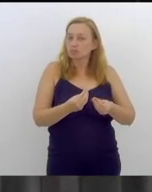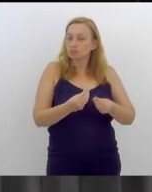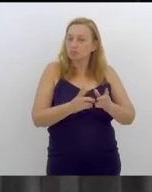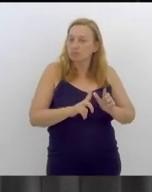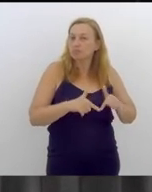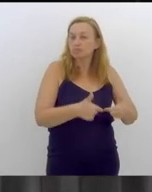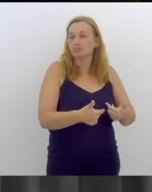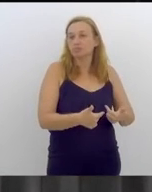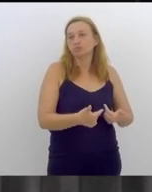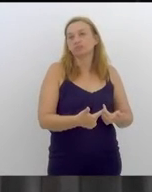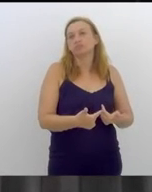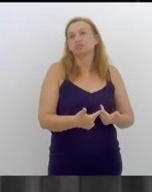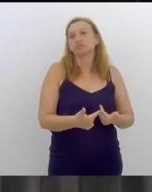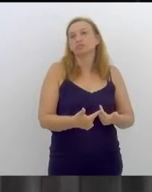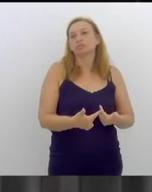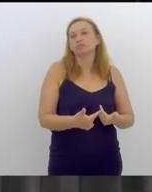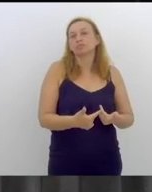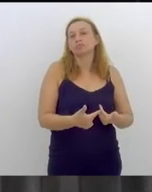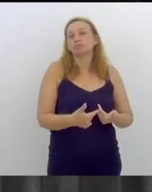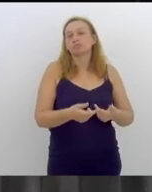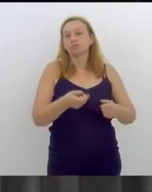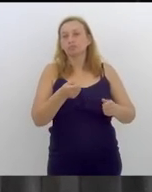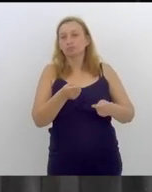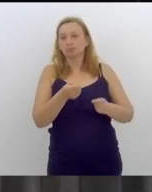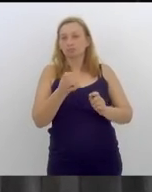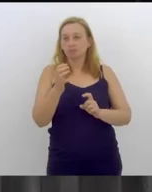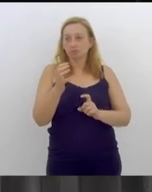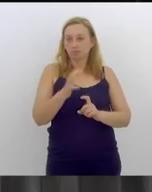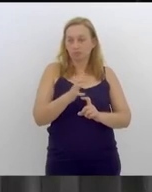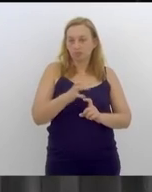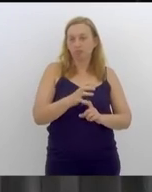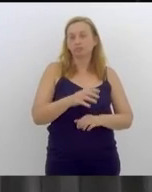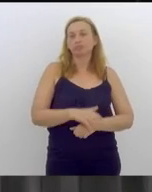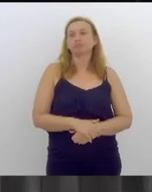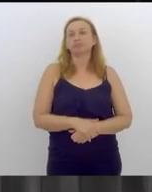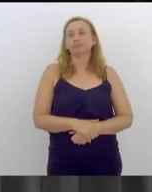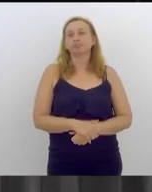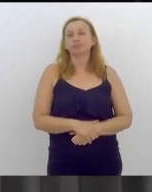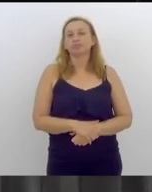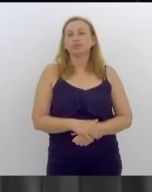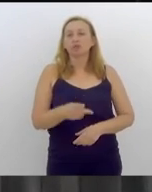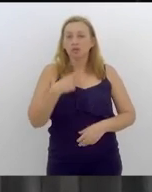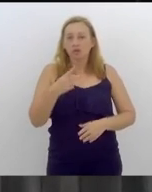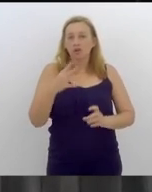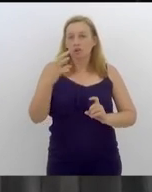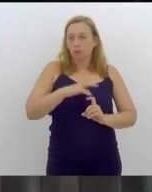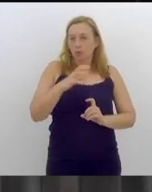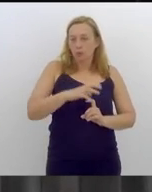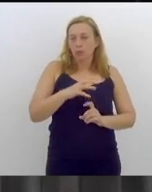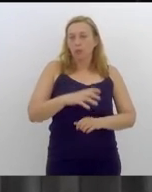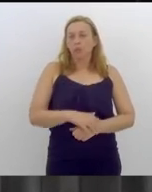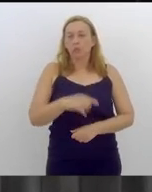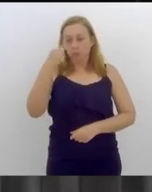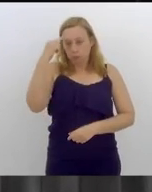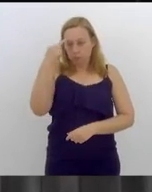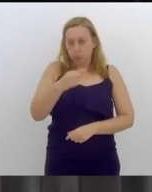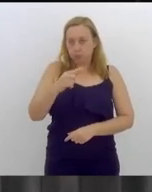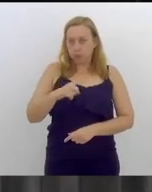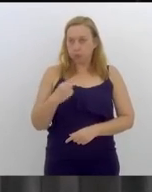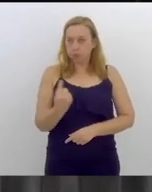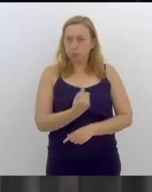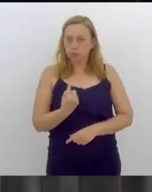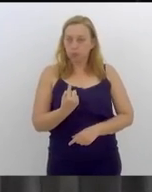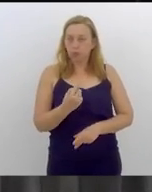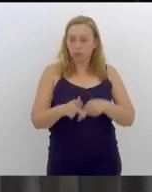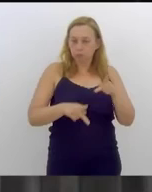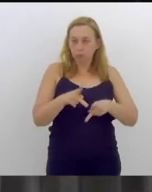ou seja sobre o nosso domínio sobre o nosso comando quando eu falo sobre o nosso domingo sobre o nosso comando é o comando do